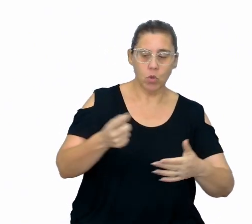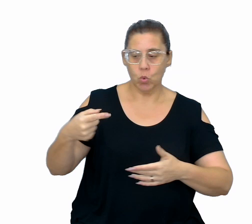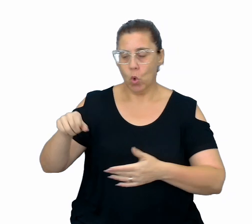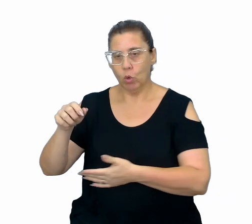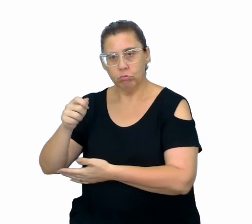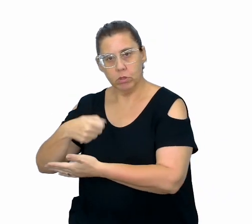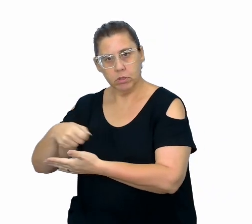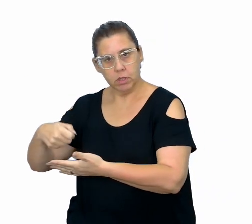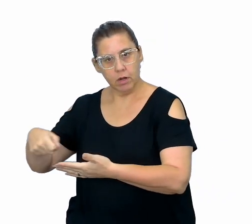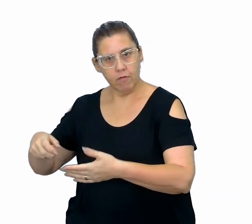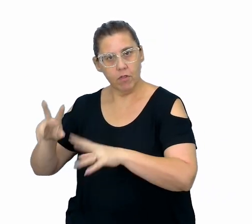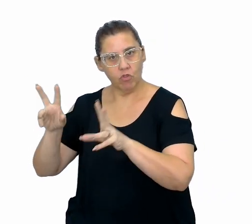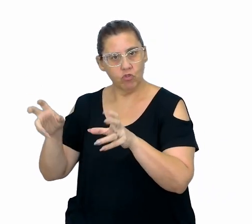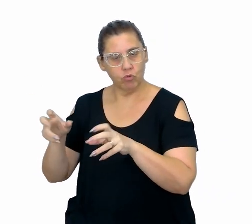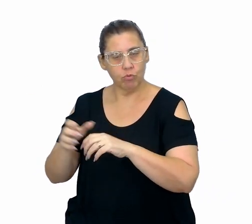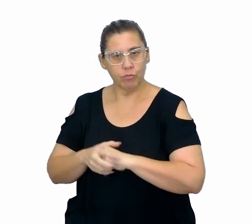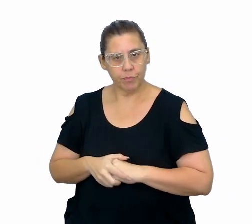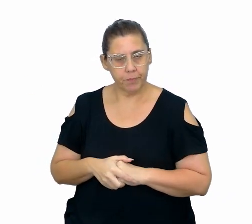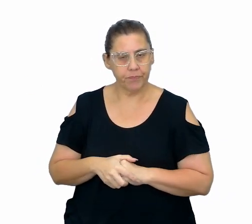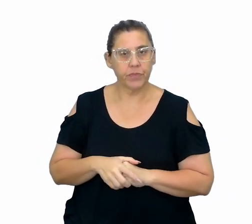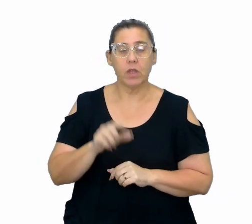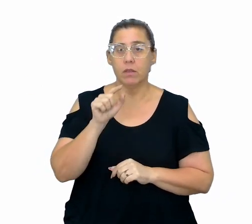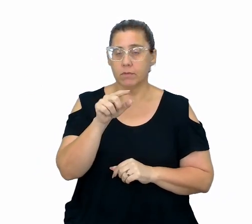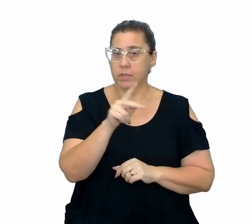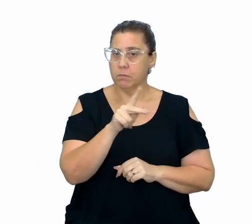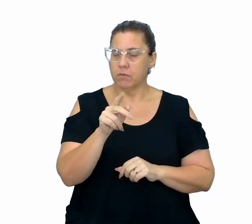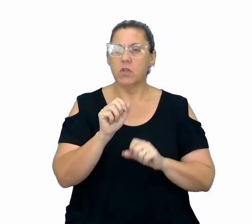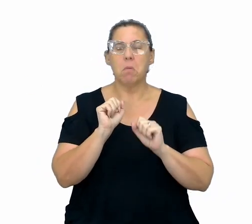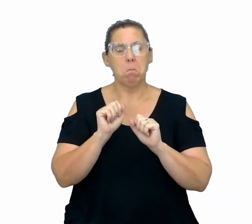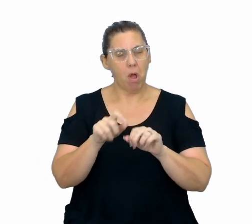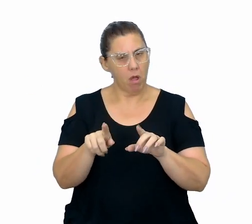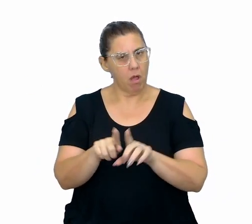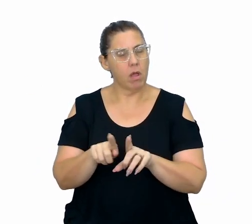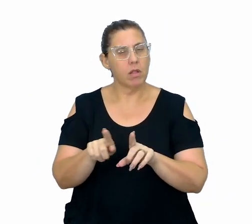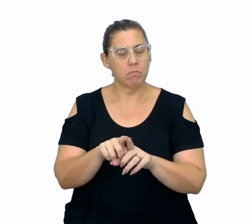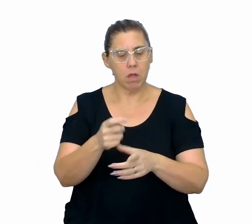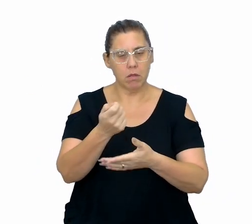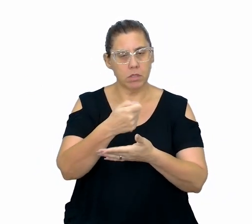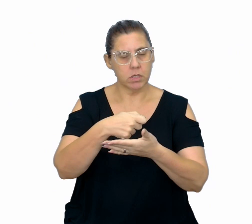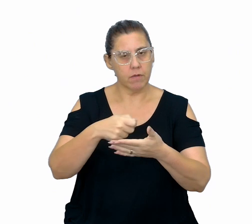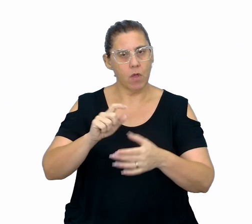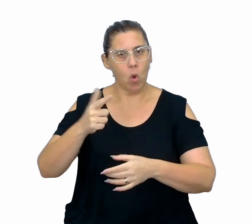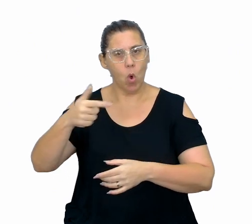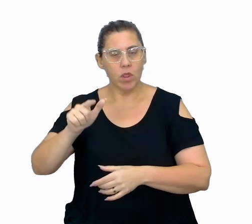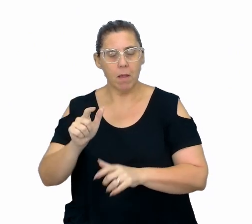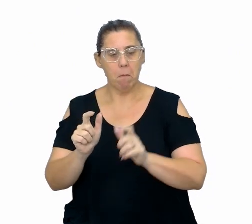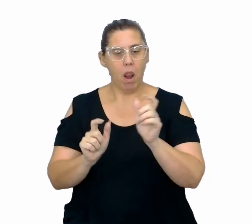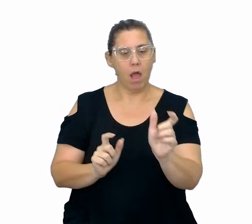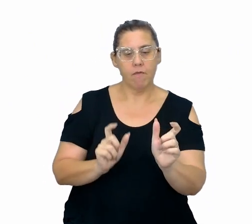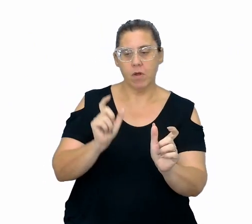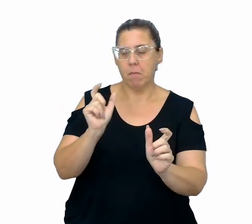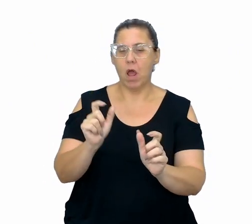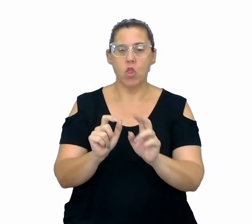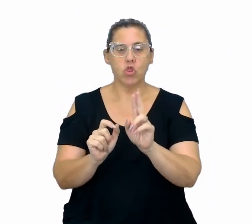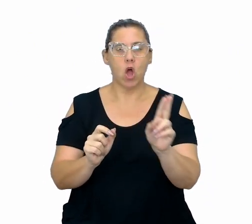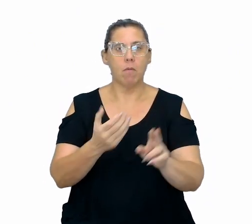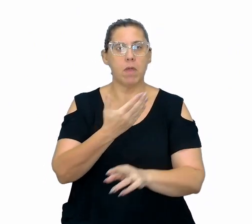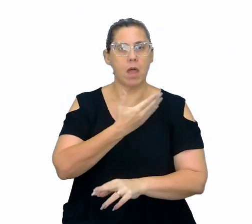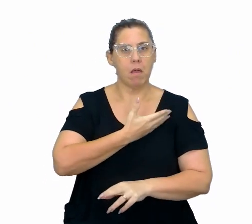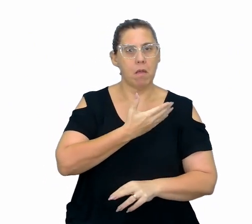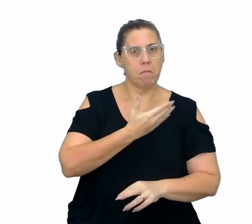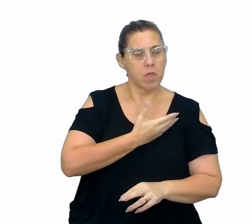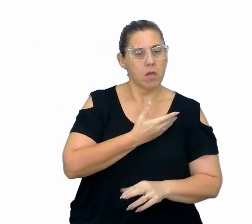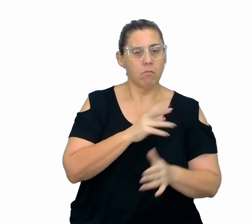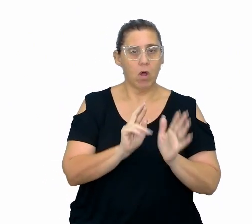que escreverão o título. E você, professor, pode também escrever outras palavras, por exemplo, nome de colegas,